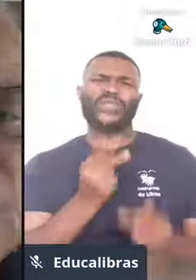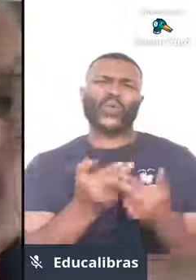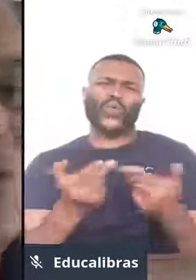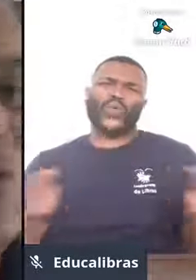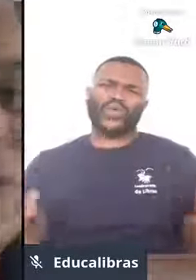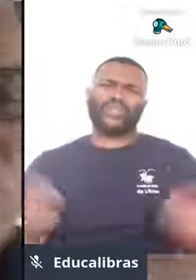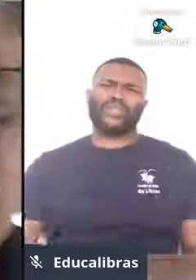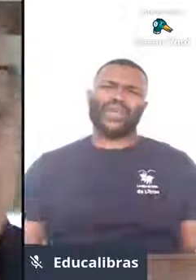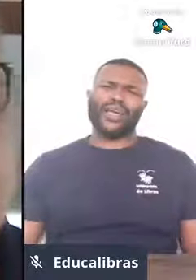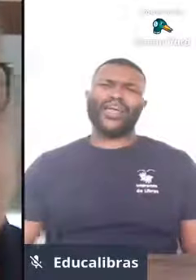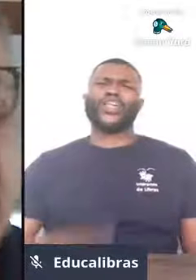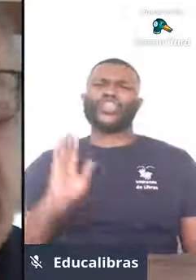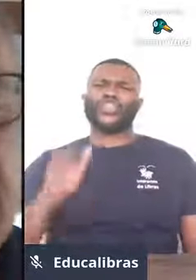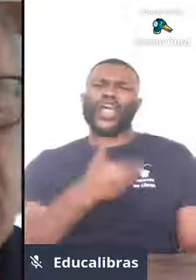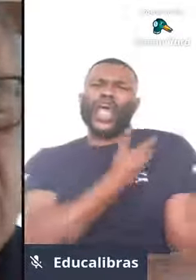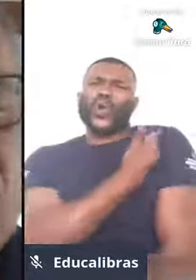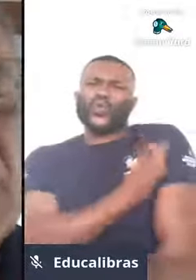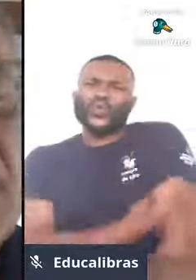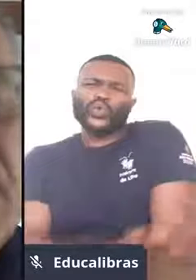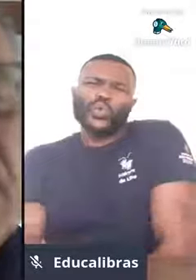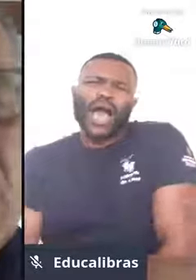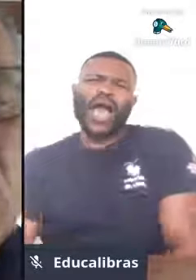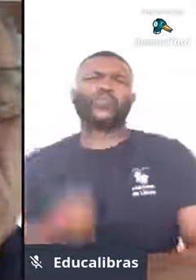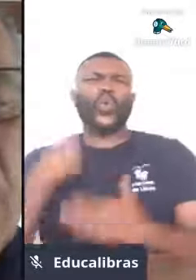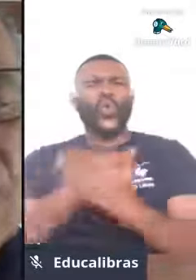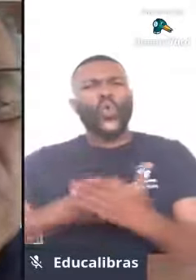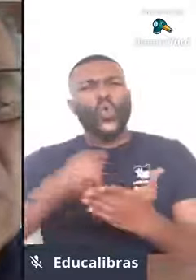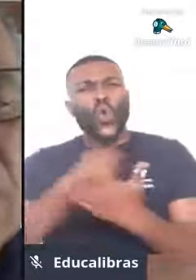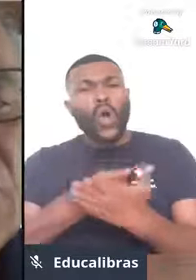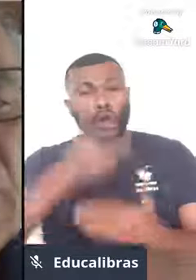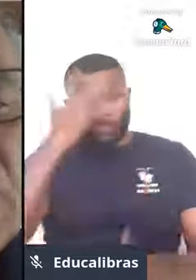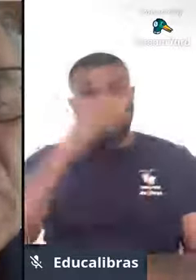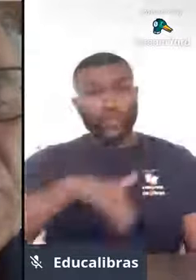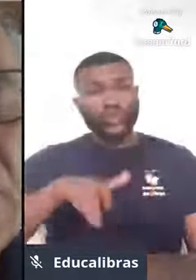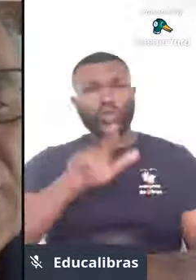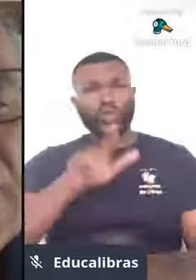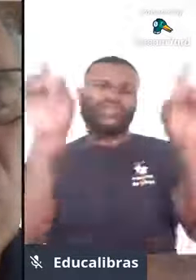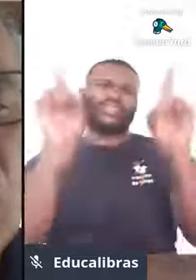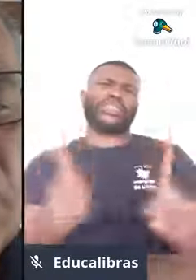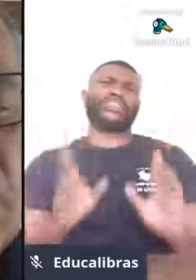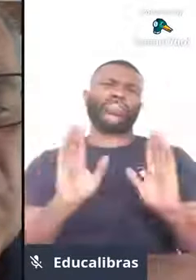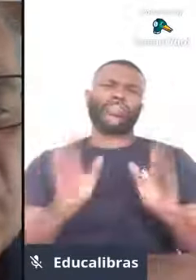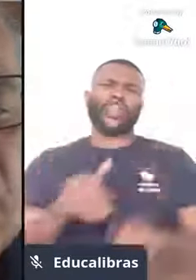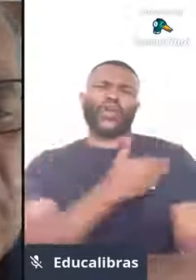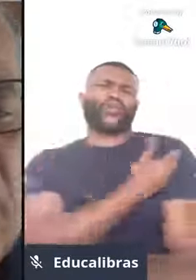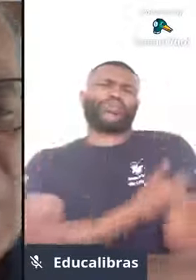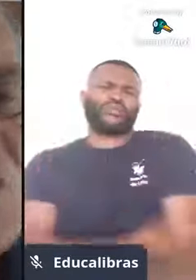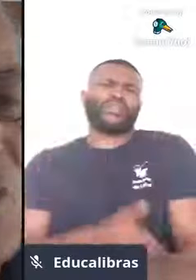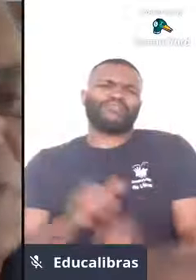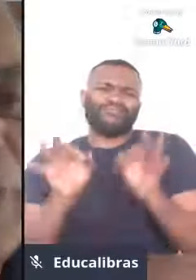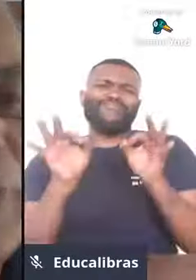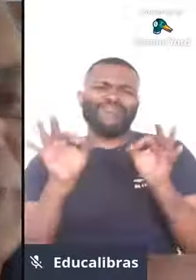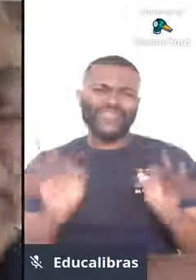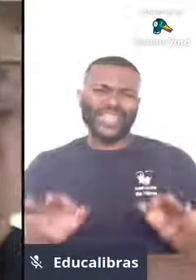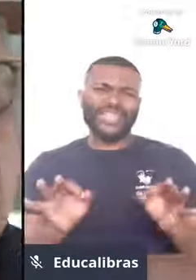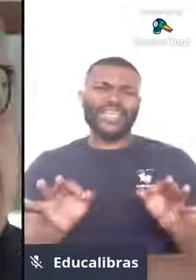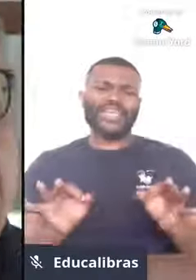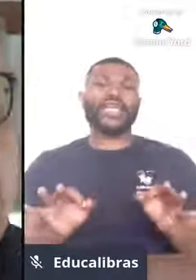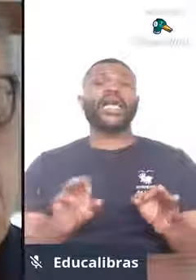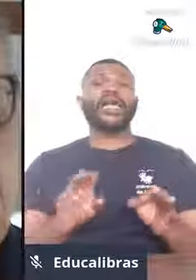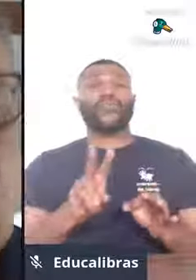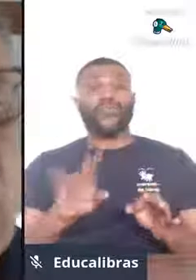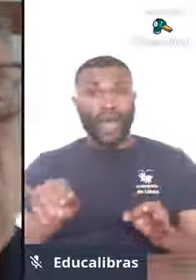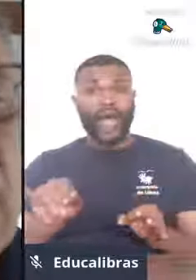está acostumado com a luta diária. E os deficientes estão acostumados com a luta diária, eu tenho certeza absoluta que eles vão cumprir o